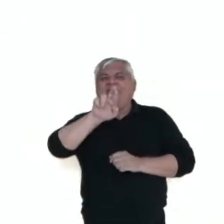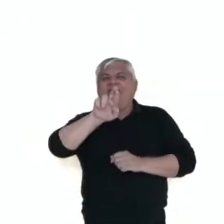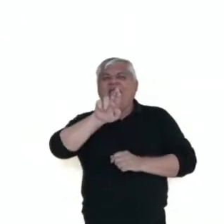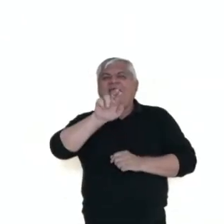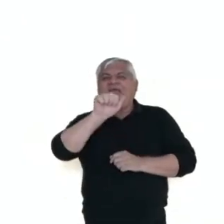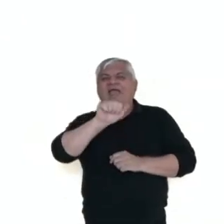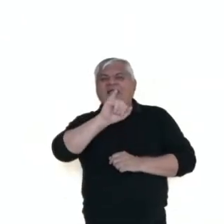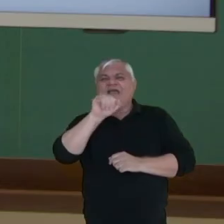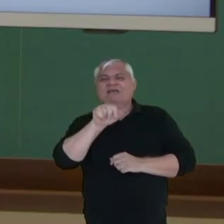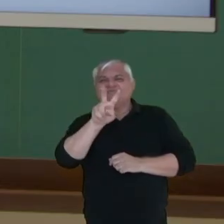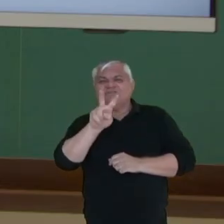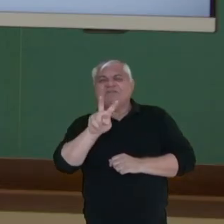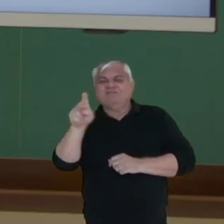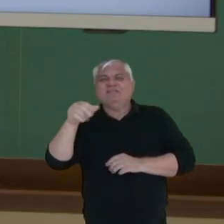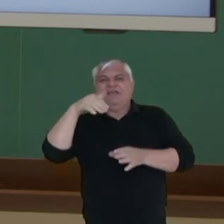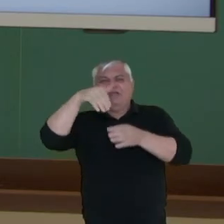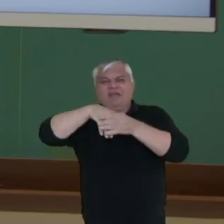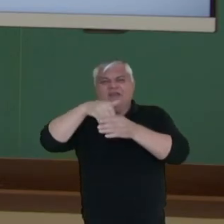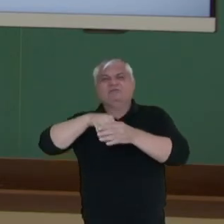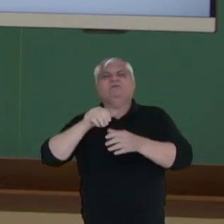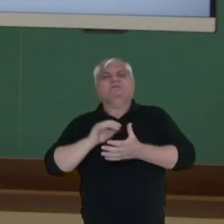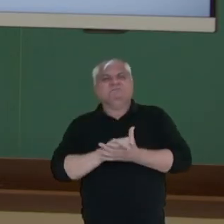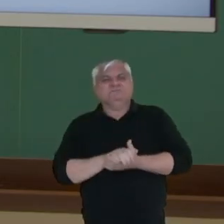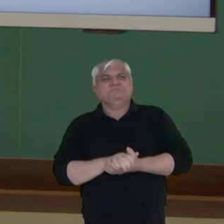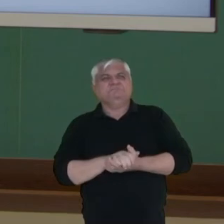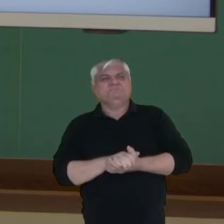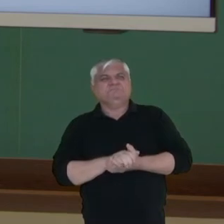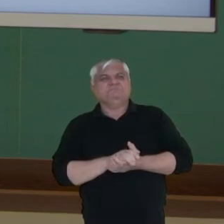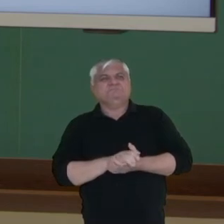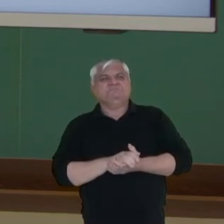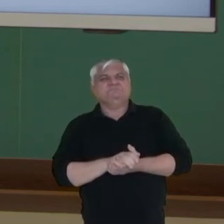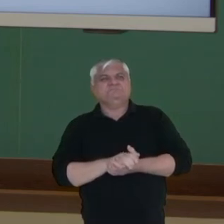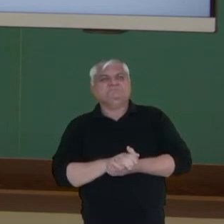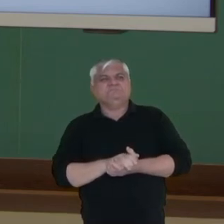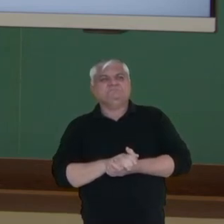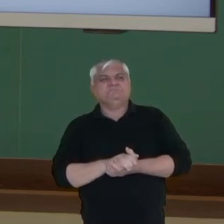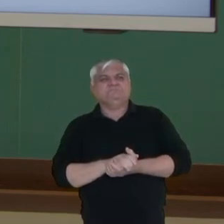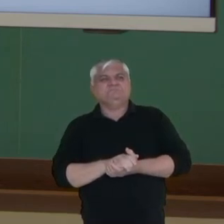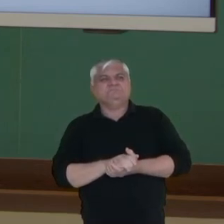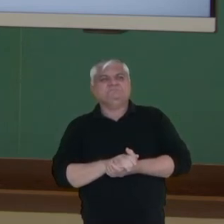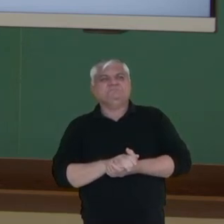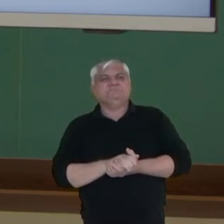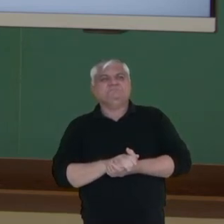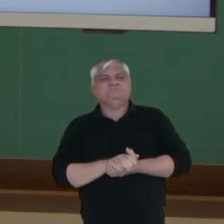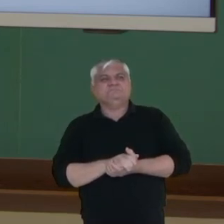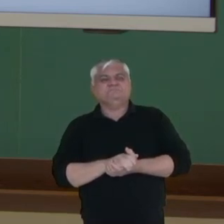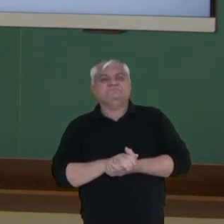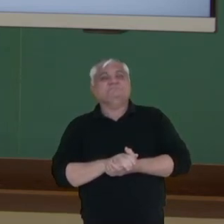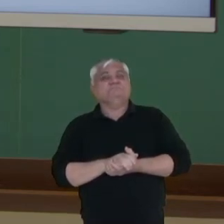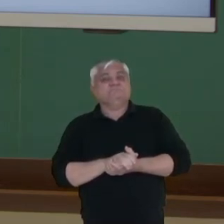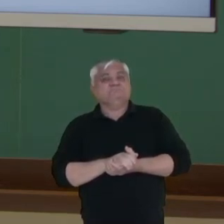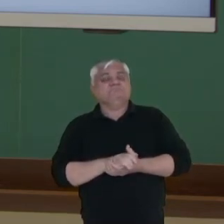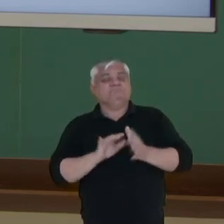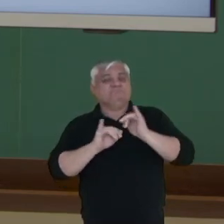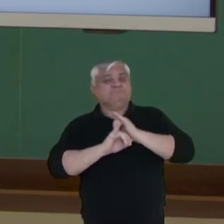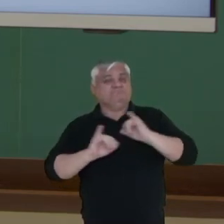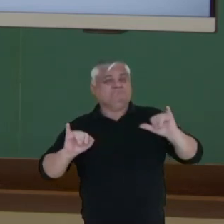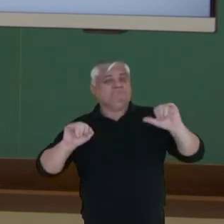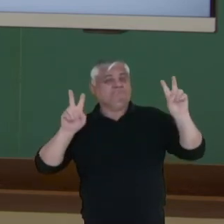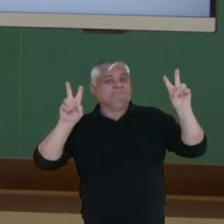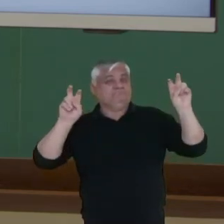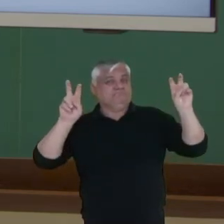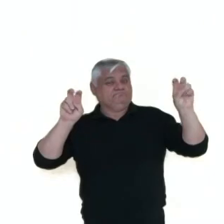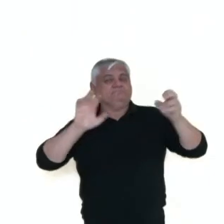campanha eleitoral. Bem, mais uma notícia da Rede